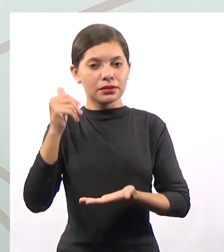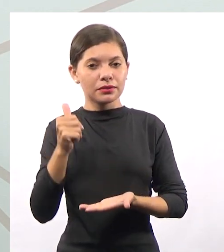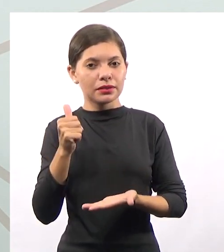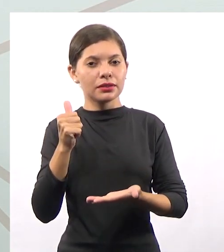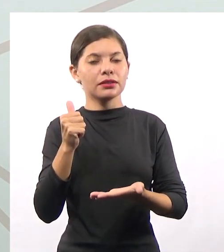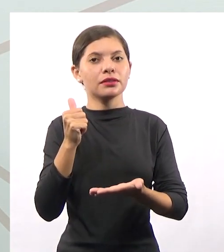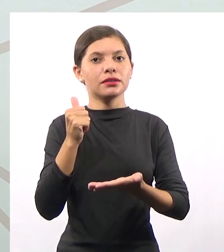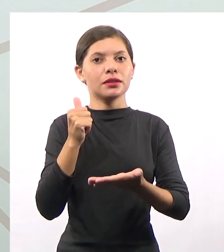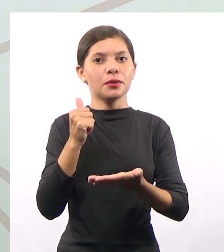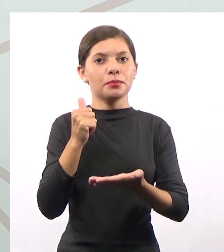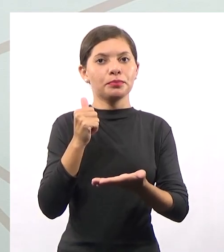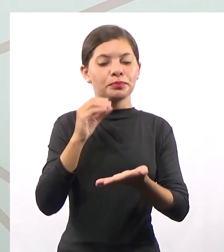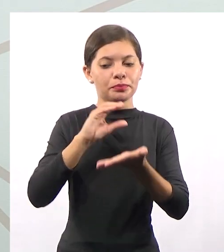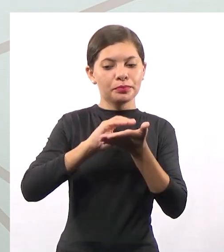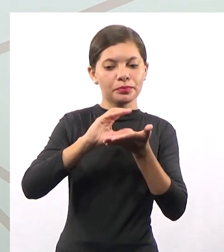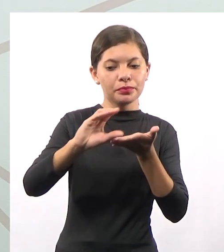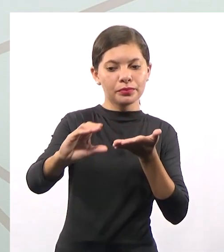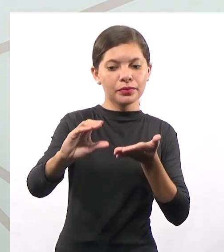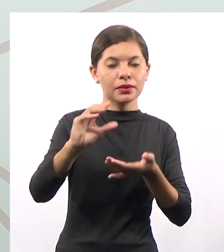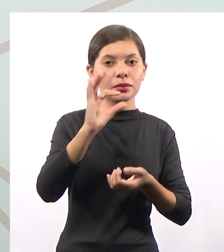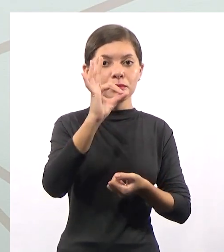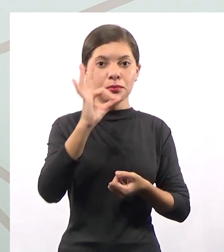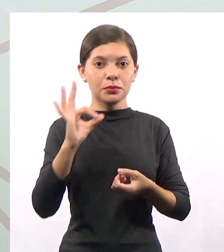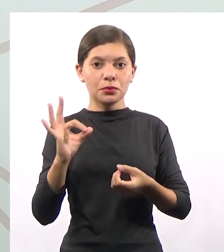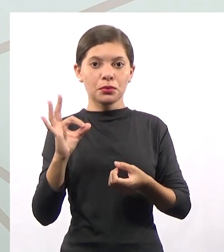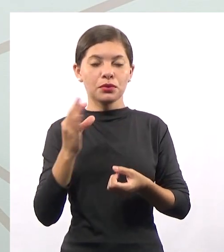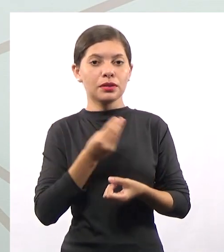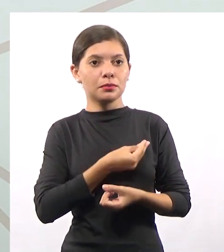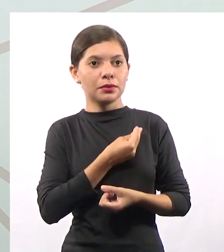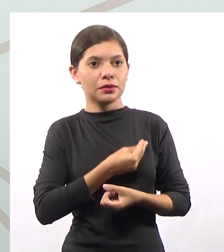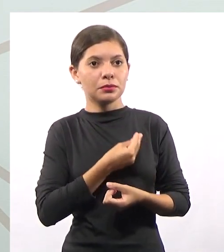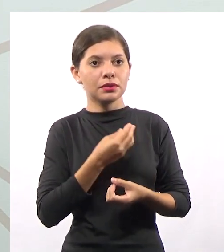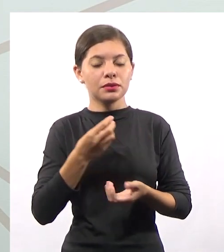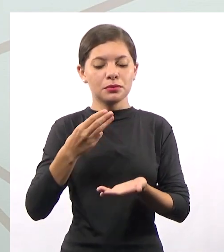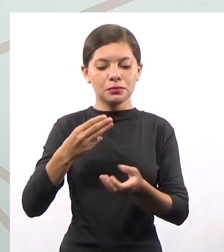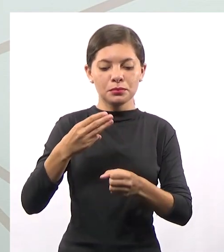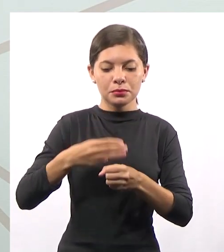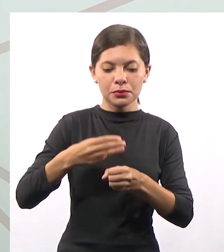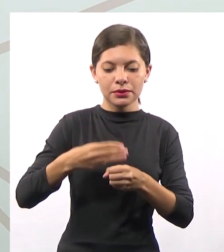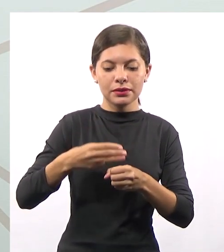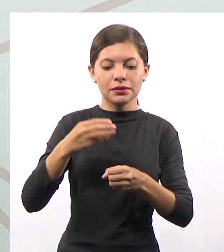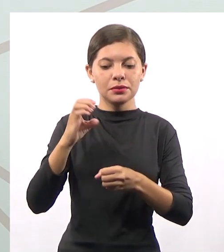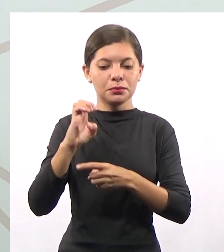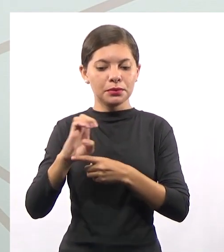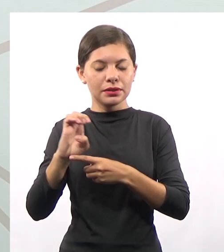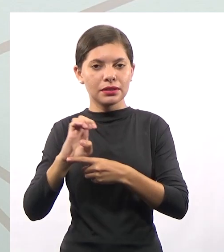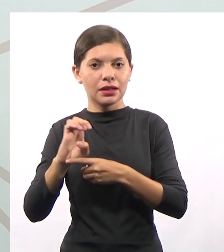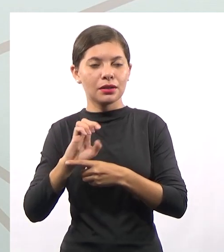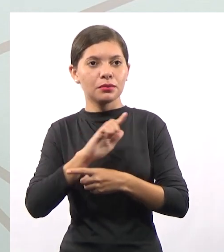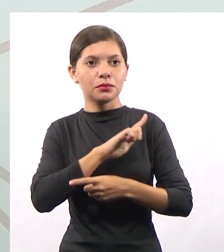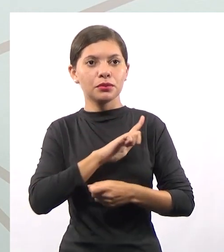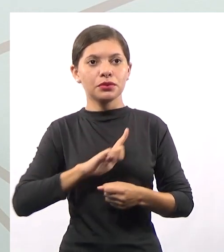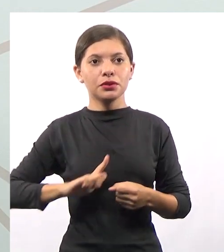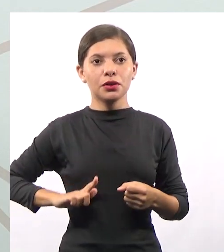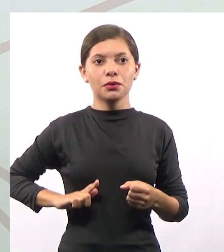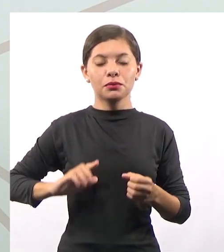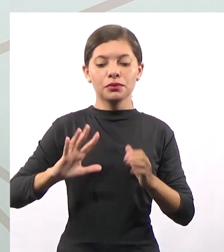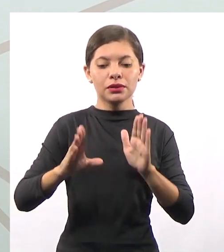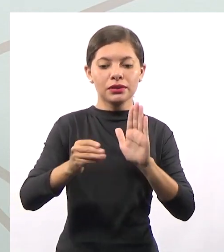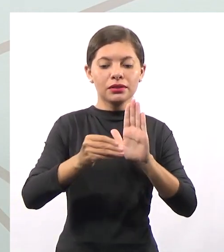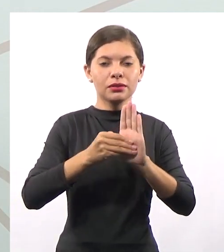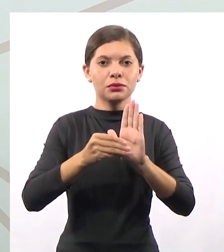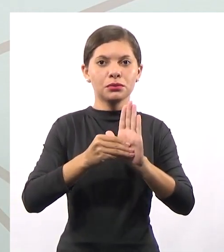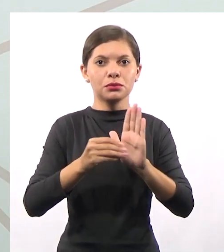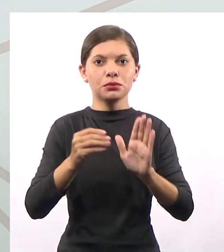a transferência por cota participação entre municípios, estados e União vai ser a complementação